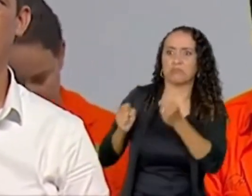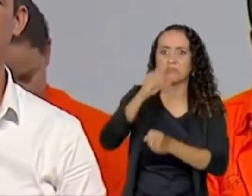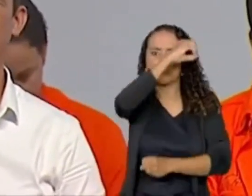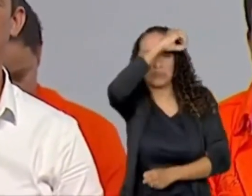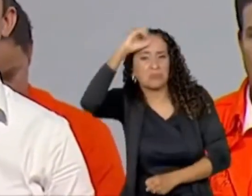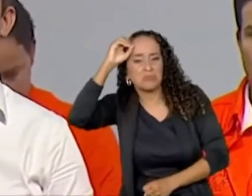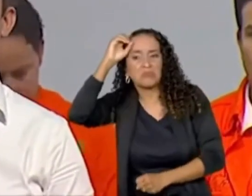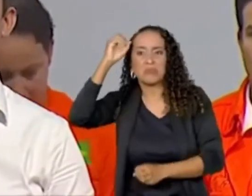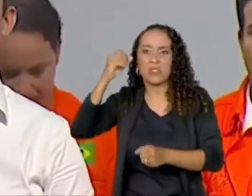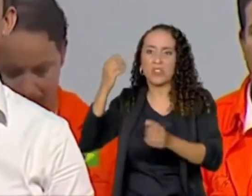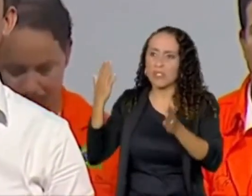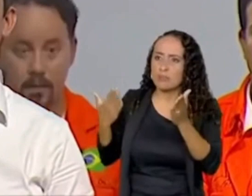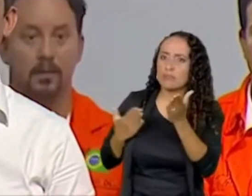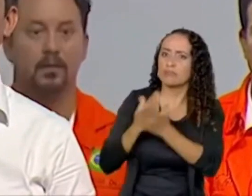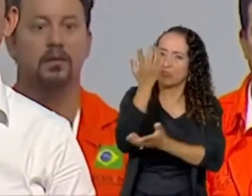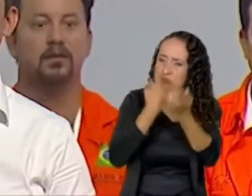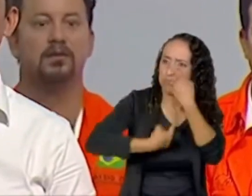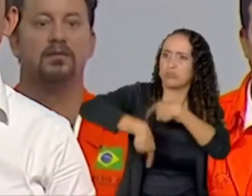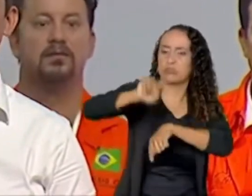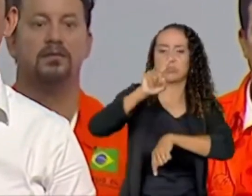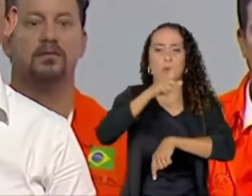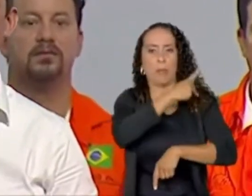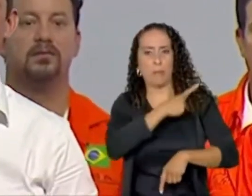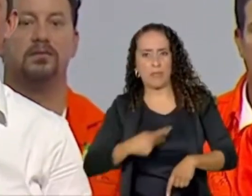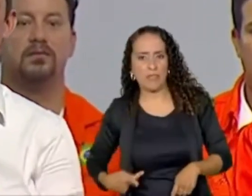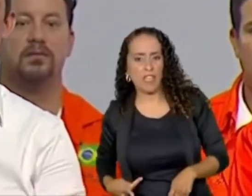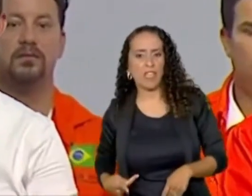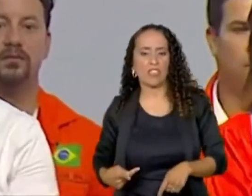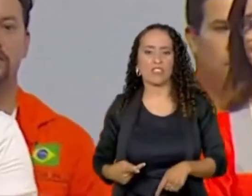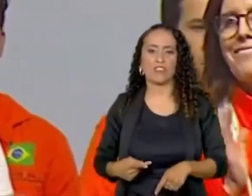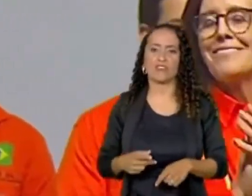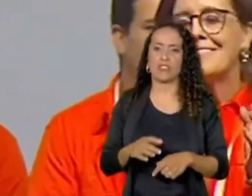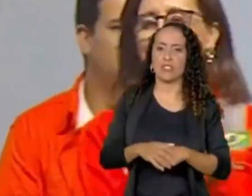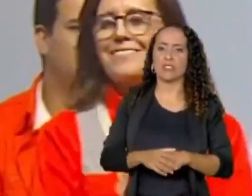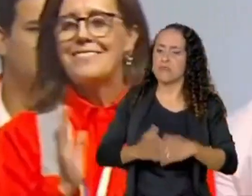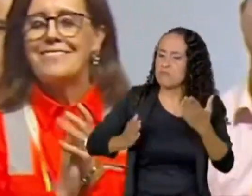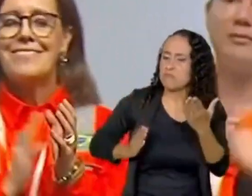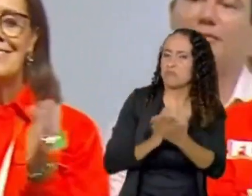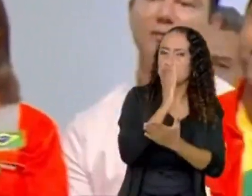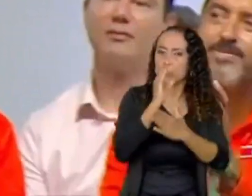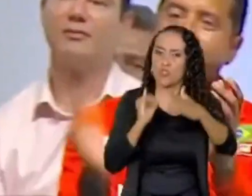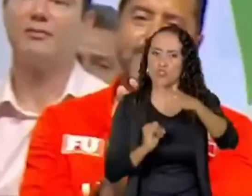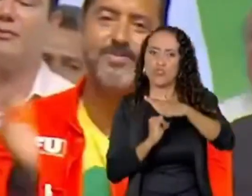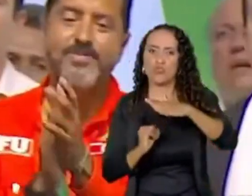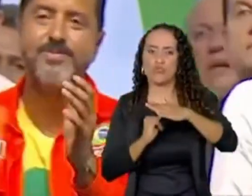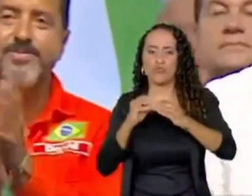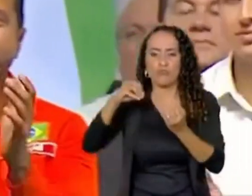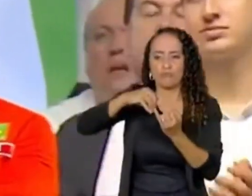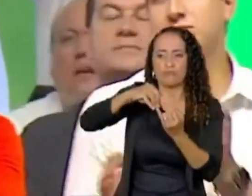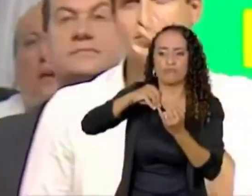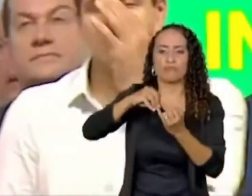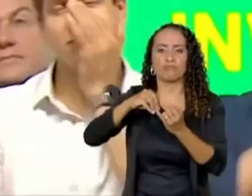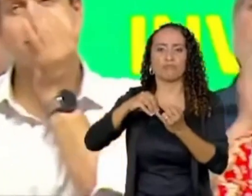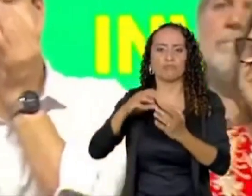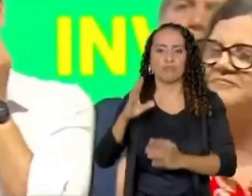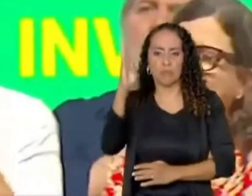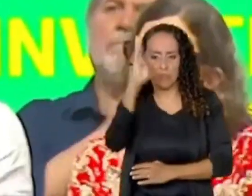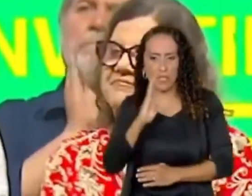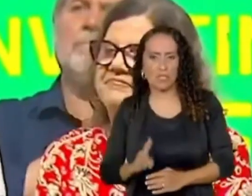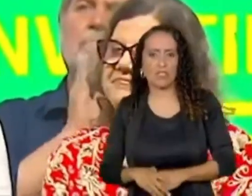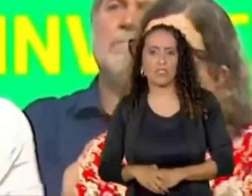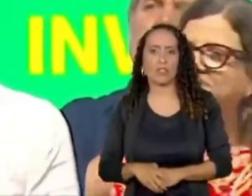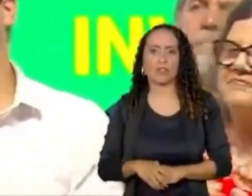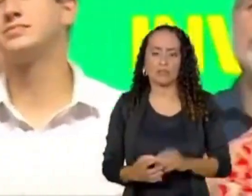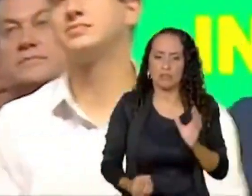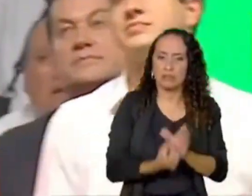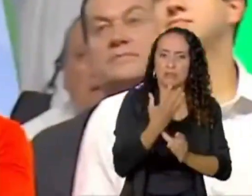fez universidade nesse país, que mais fez institutos federais nesse país, que mais fez escolas técnicas nesse país? Será que